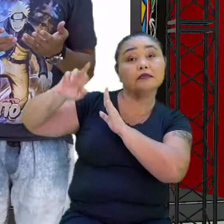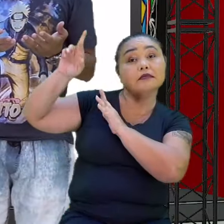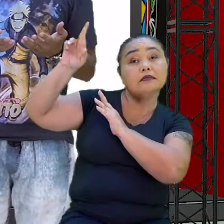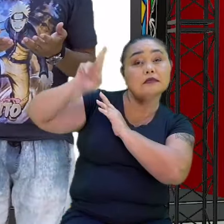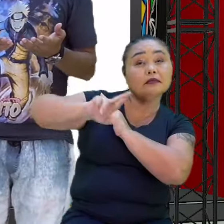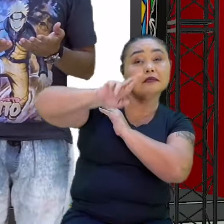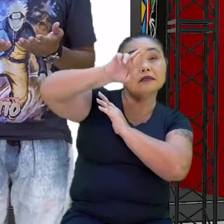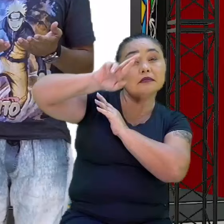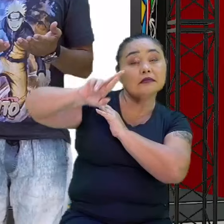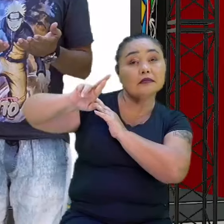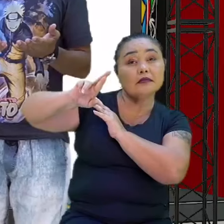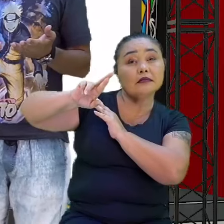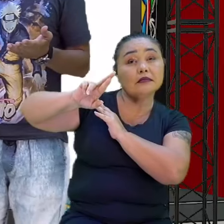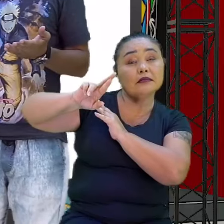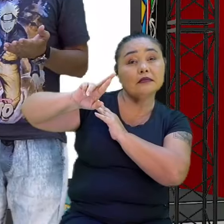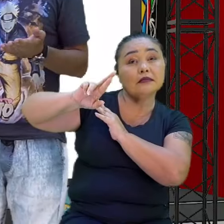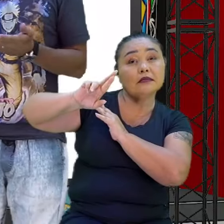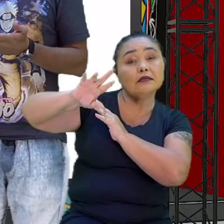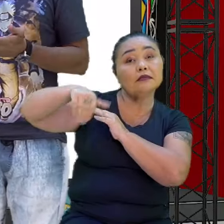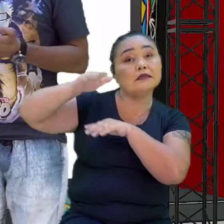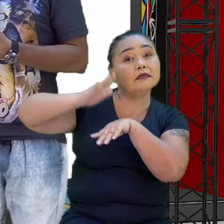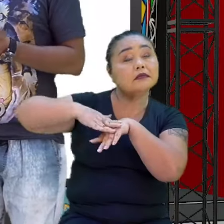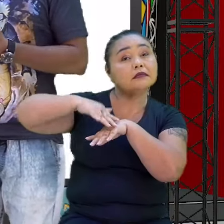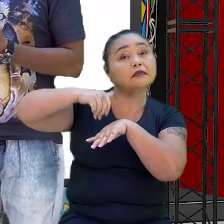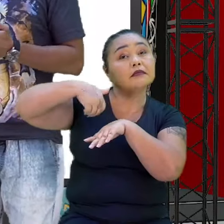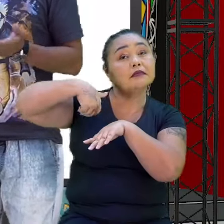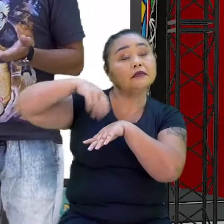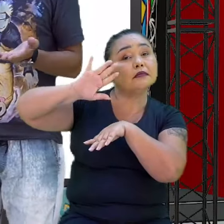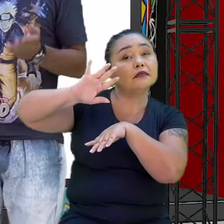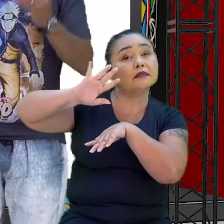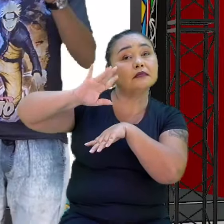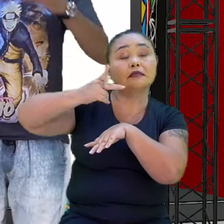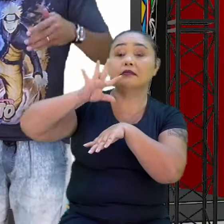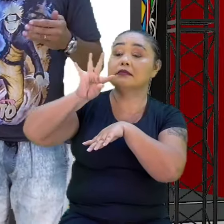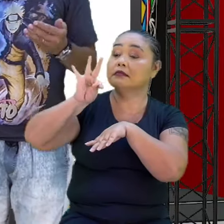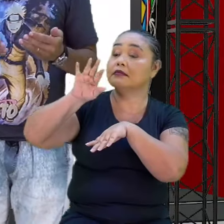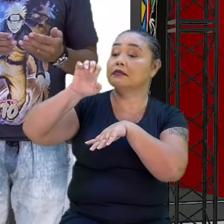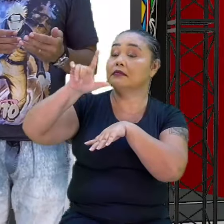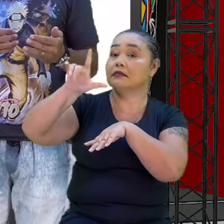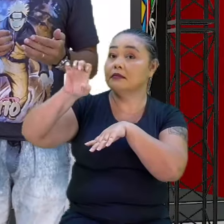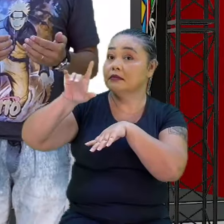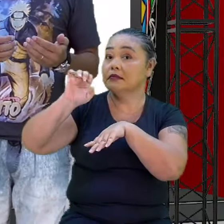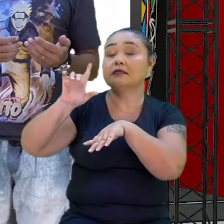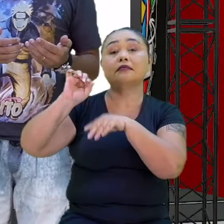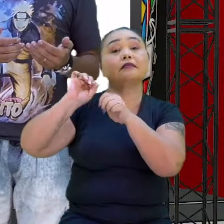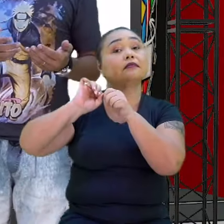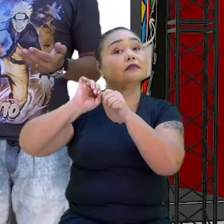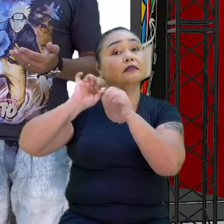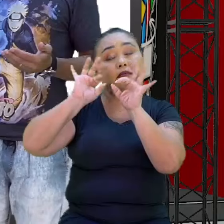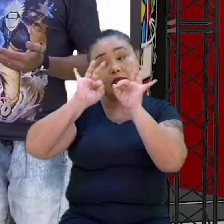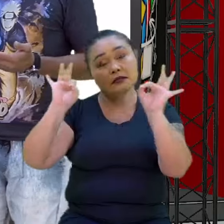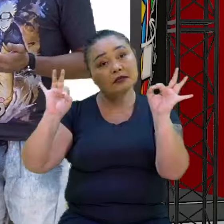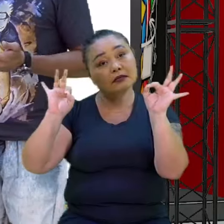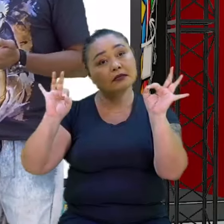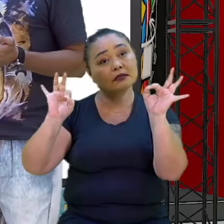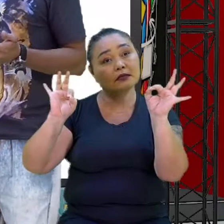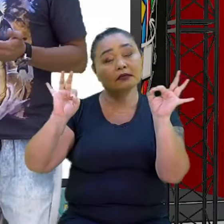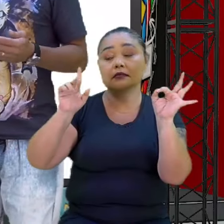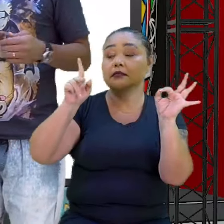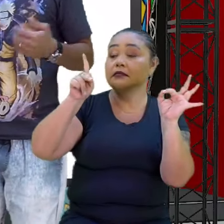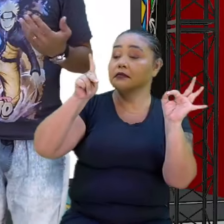eh qual mais que a gente vai usar Tales não precisa que Tales você tem que saber né que tá na mesma reta deixa eu ver outras formas